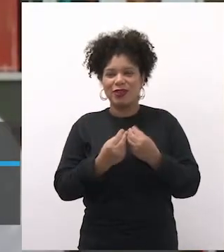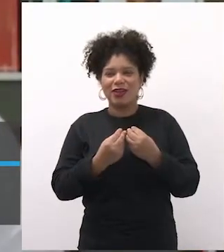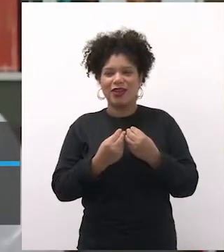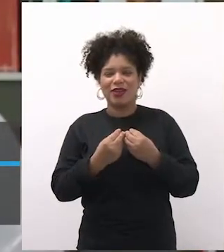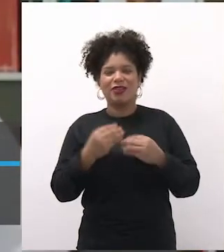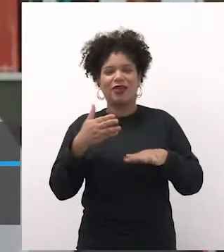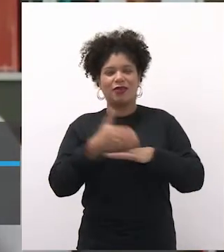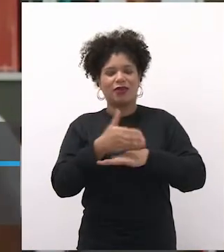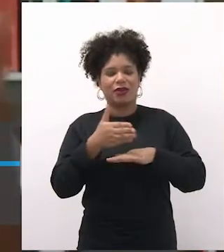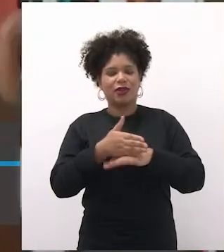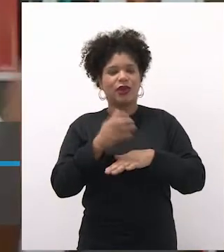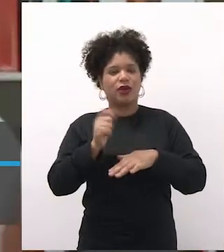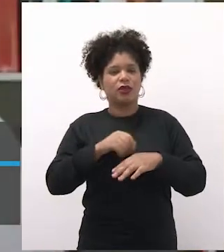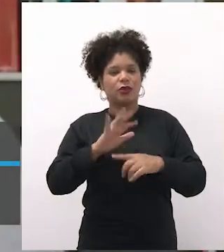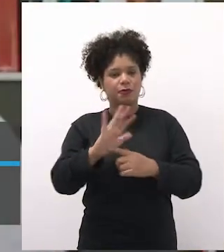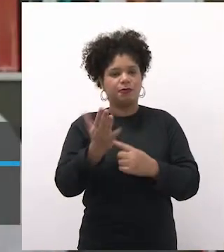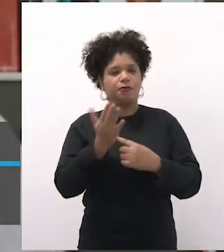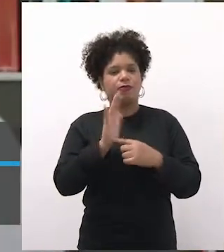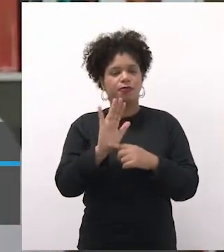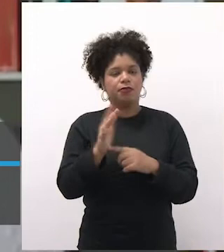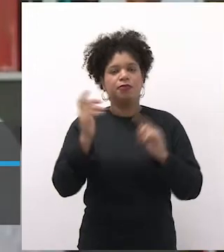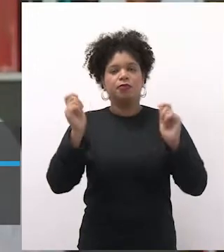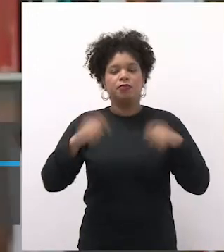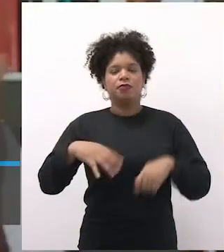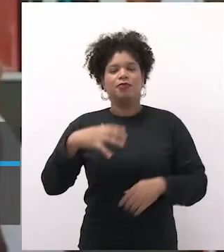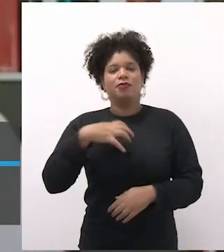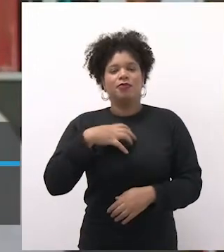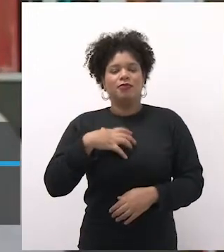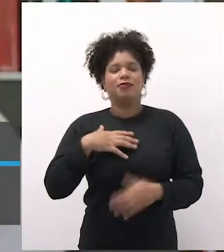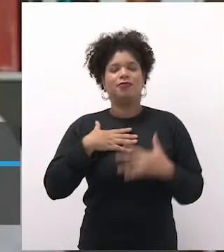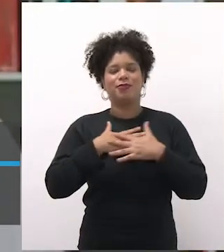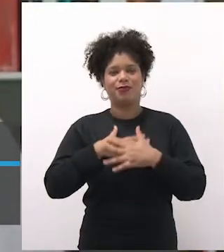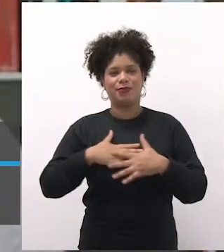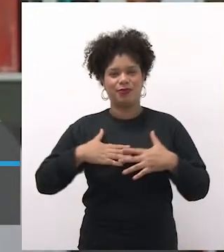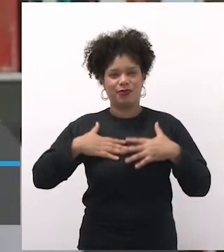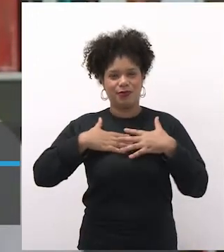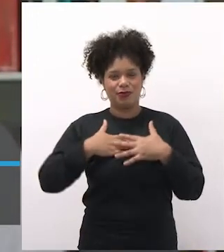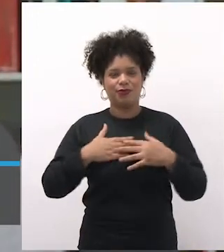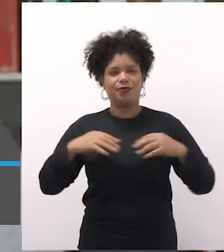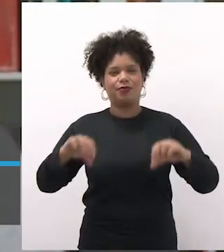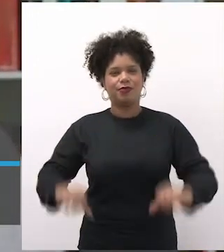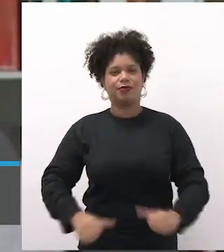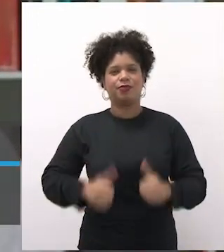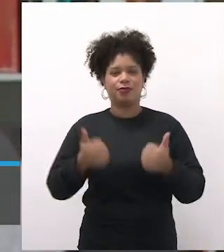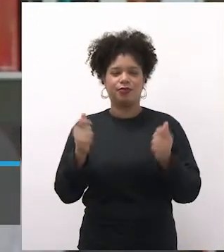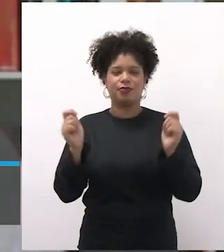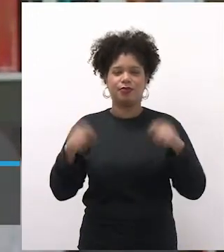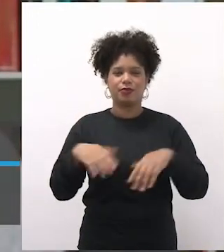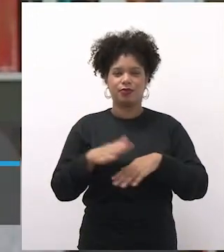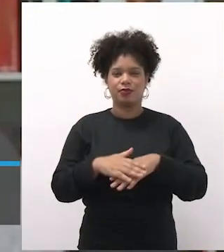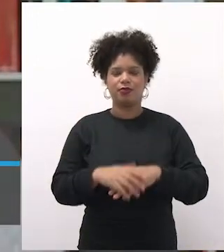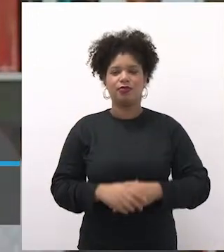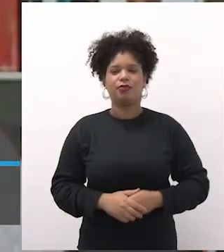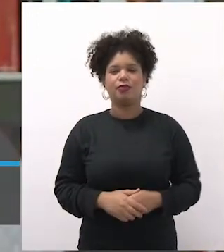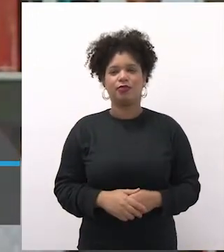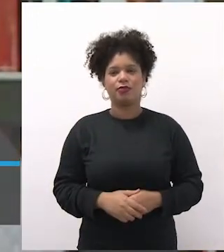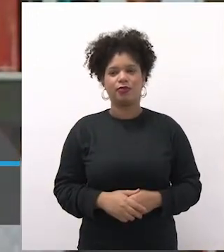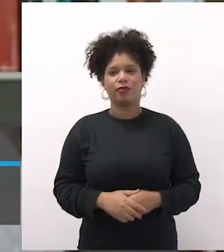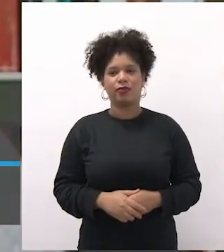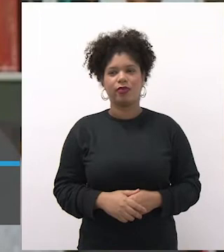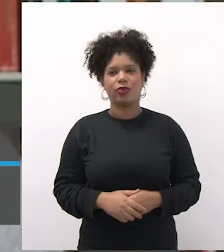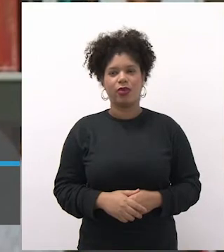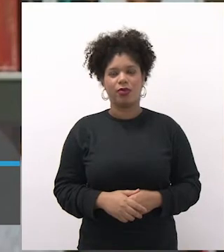consiga contribuir, consiga se sentir bem e dar o melhor de si no que puder fazer.